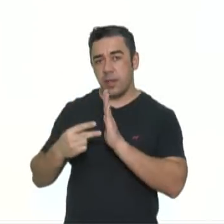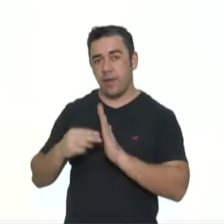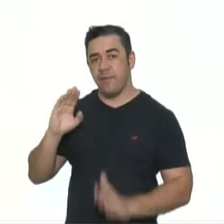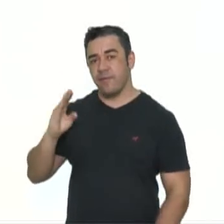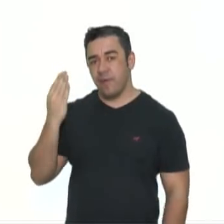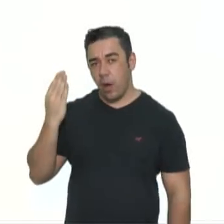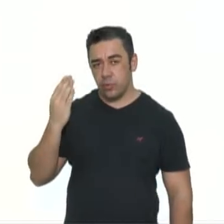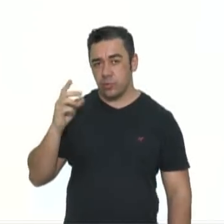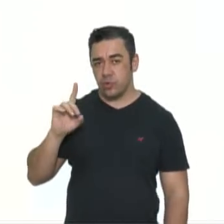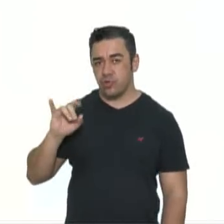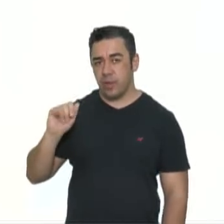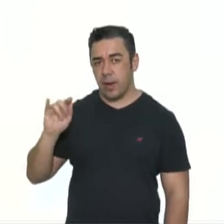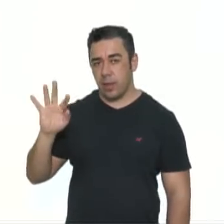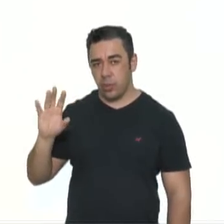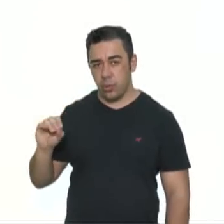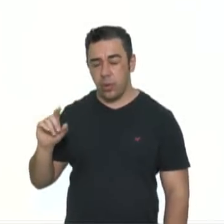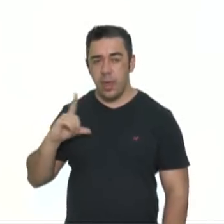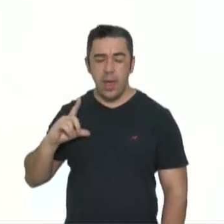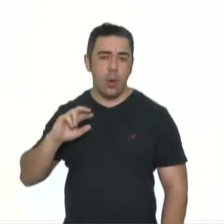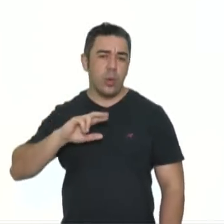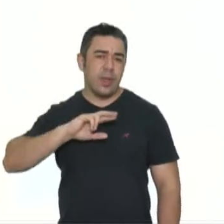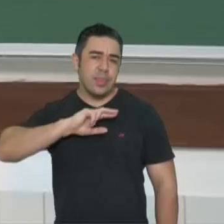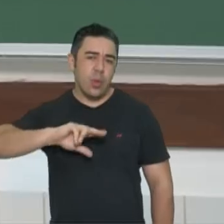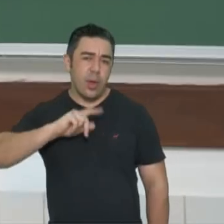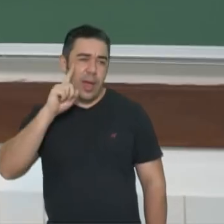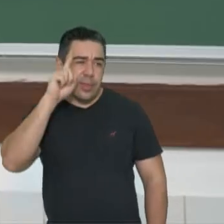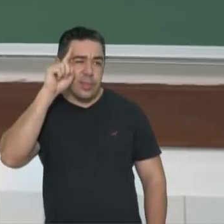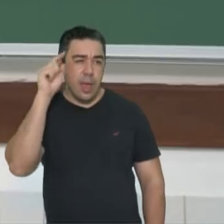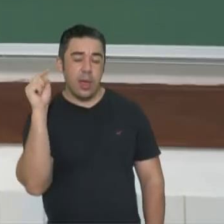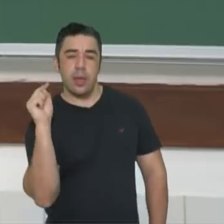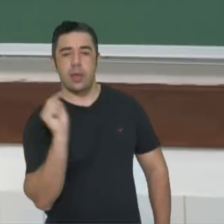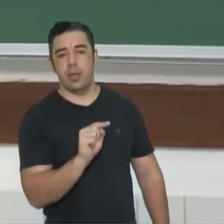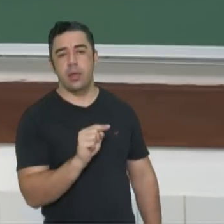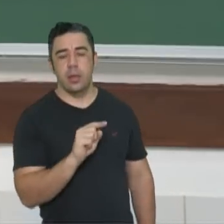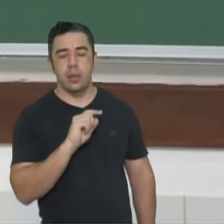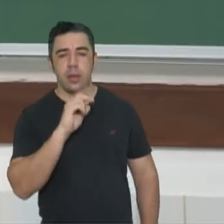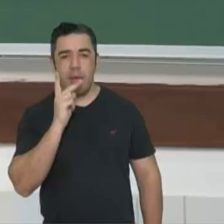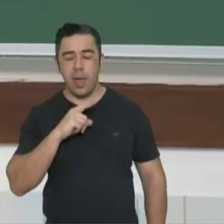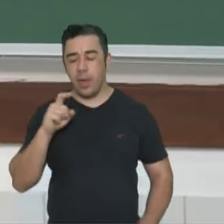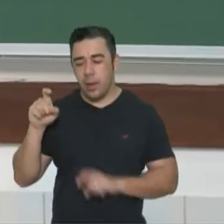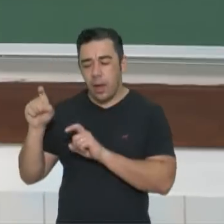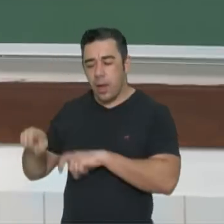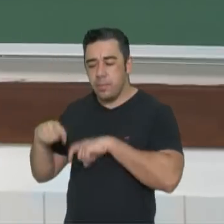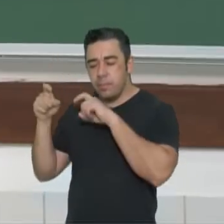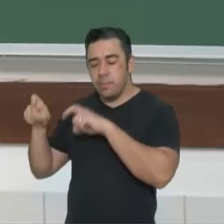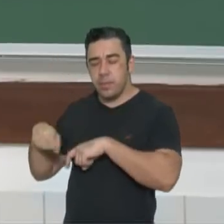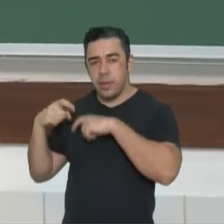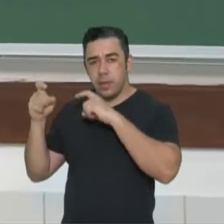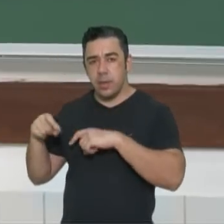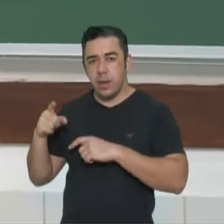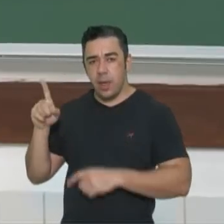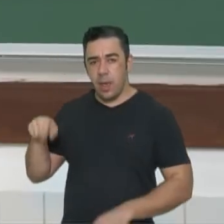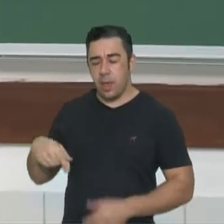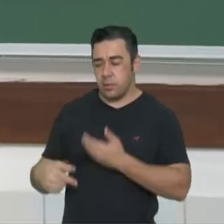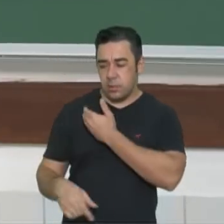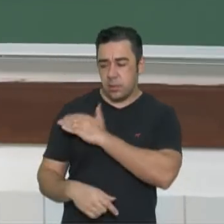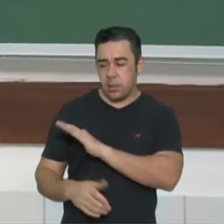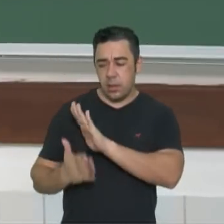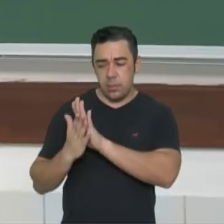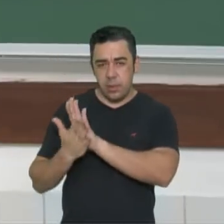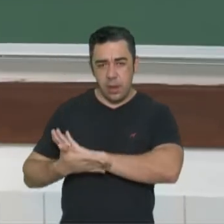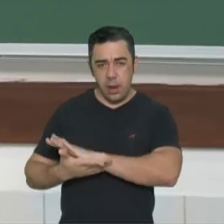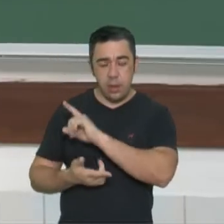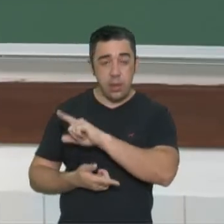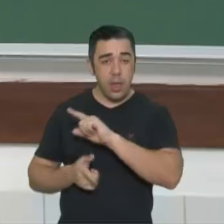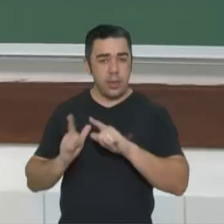Então, há um prefixo que negativa a ideia. Que ideia é essa? A ideia de que o dialeto caipira ele é de ser discriminado, enfim, essas coisas. Então, ele vem